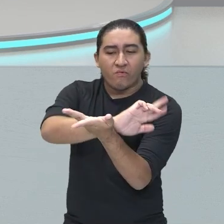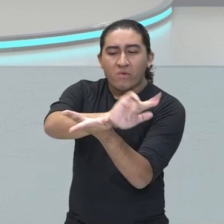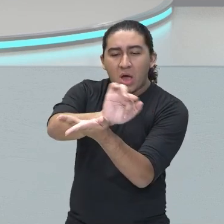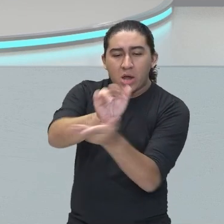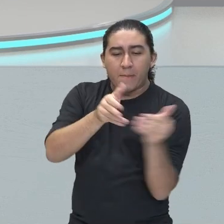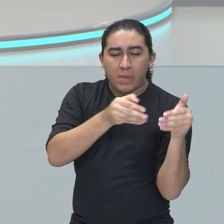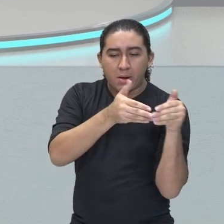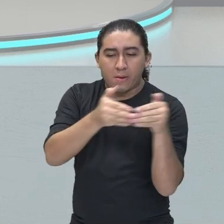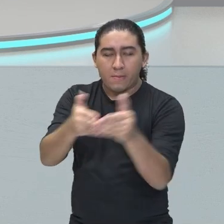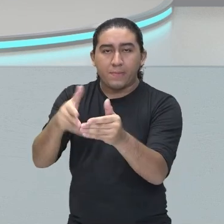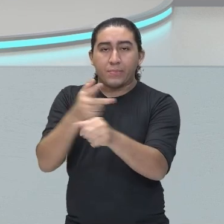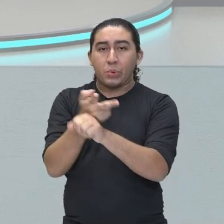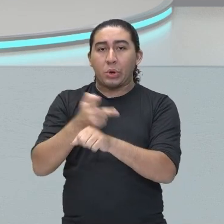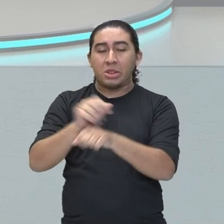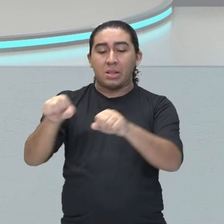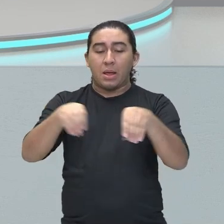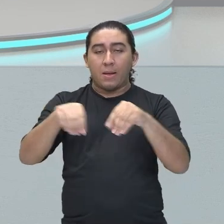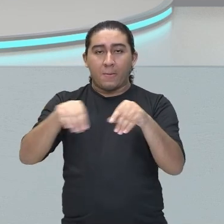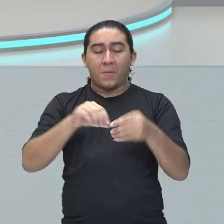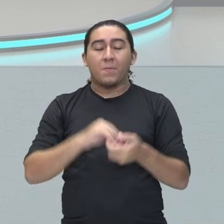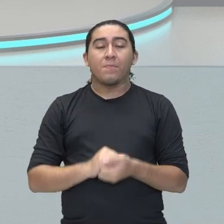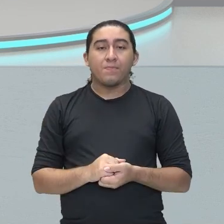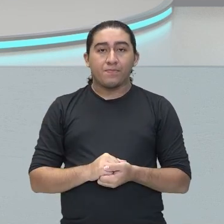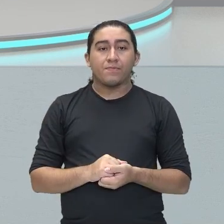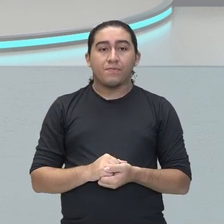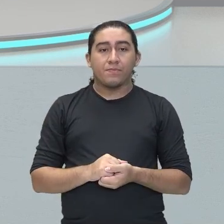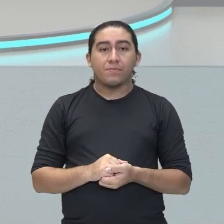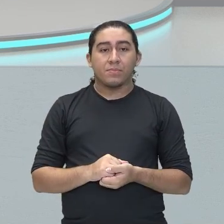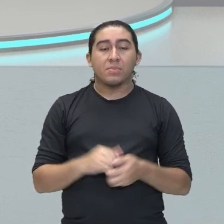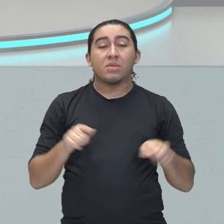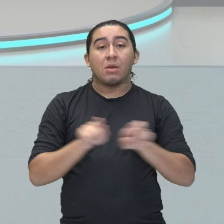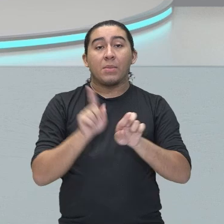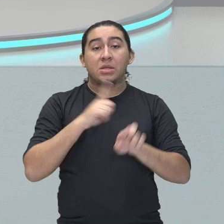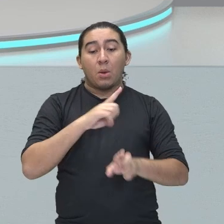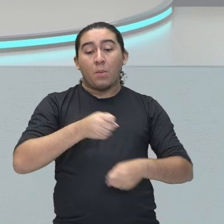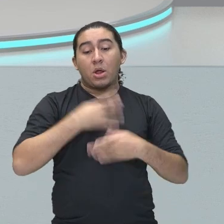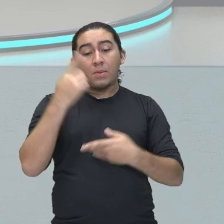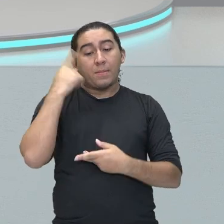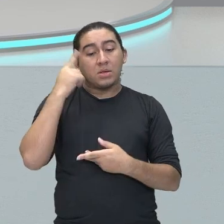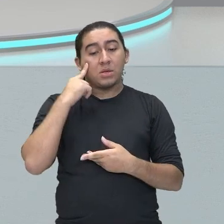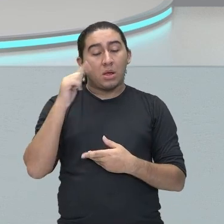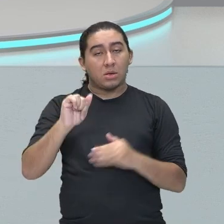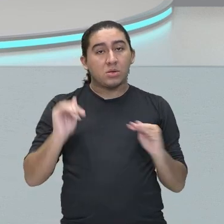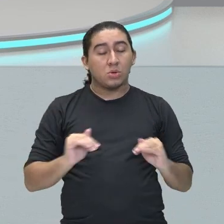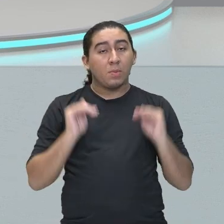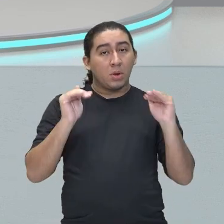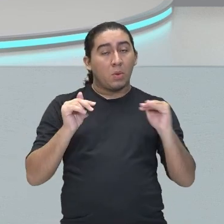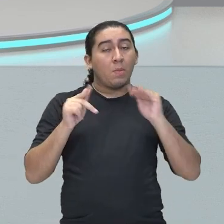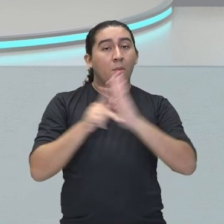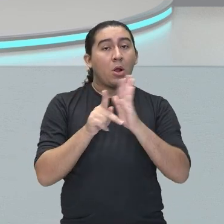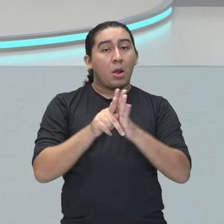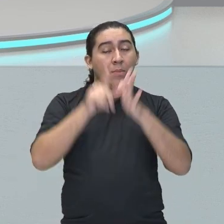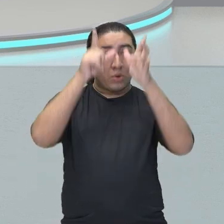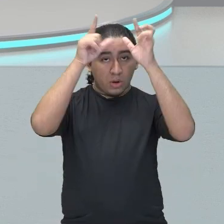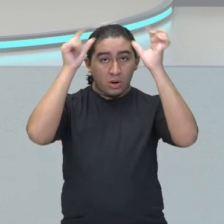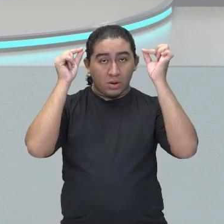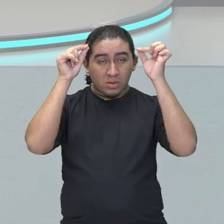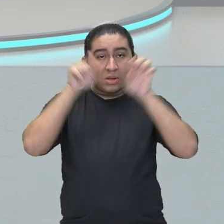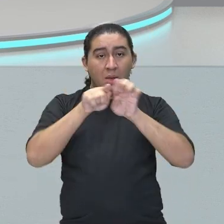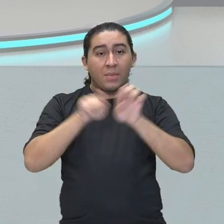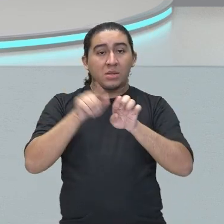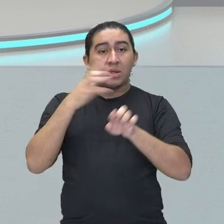né? Considerada pelo poeta superior às navegações empreendidas pelos gregos, pelo imperador